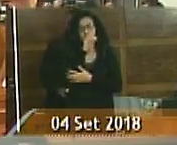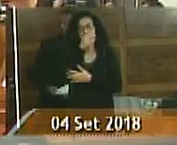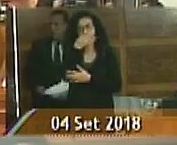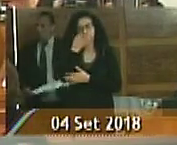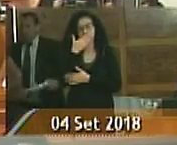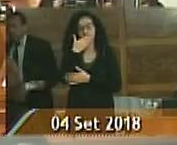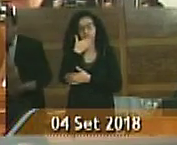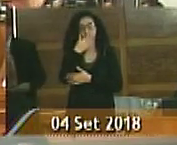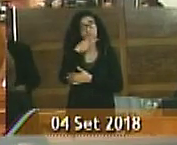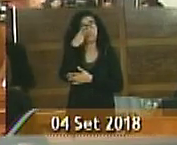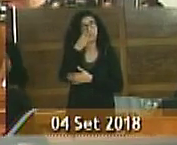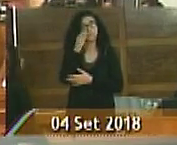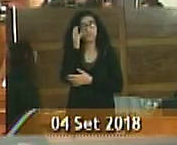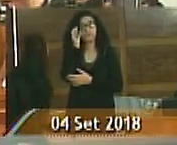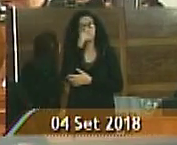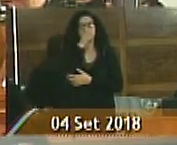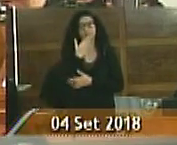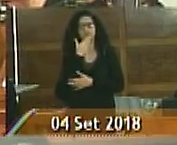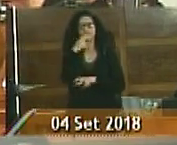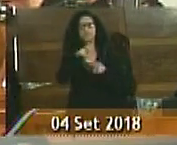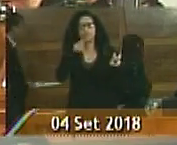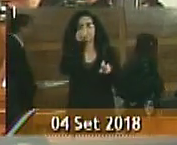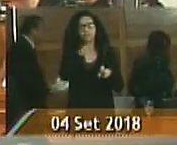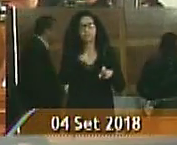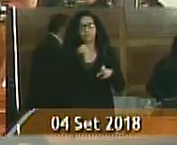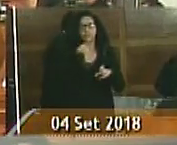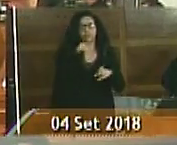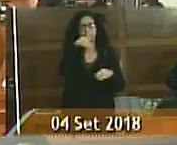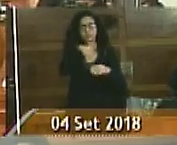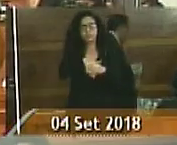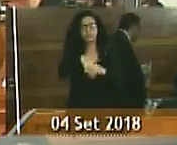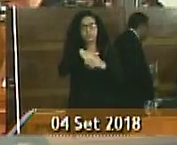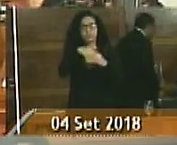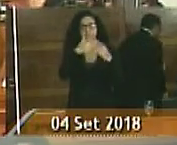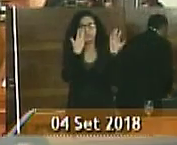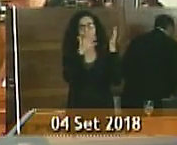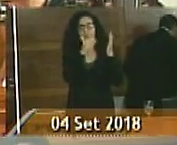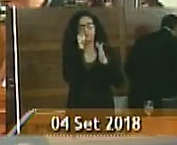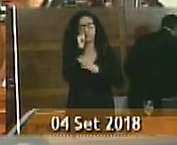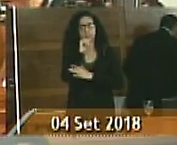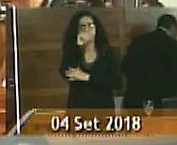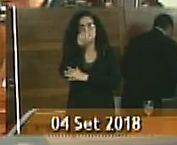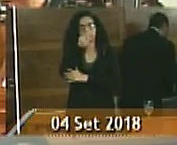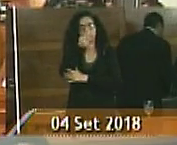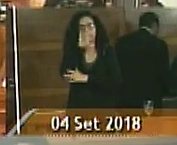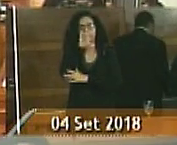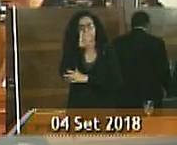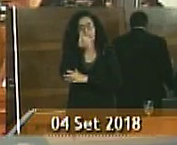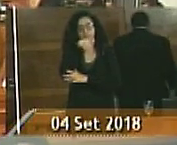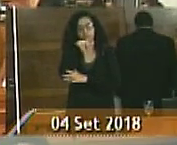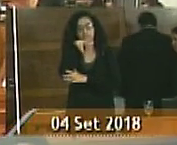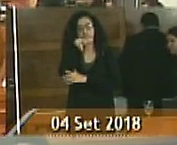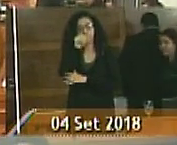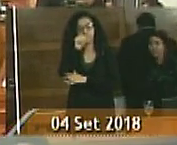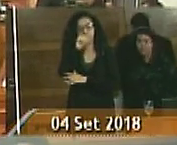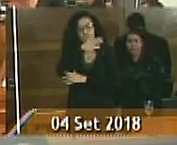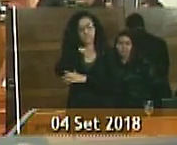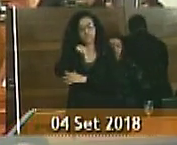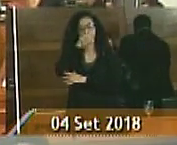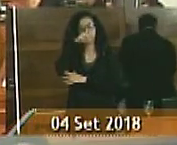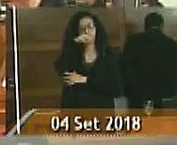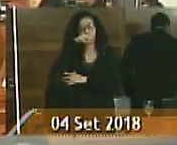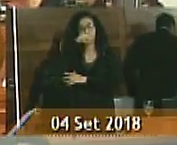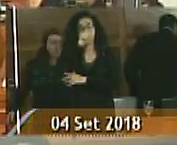vereador Tite Brasil. Solicitando a mesa diretora que seja aprovada a moção de aplausos para a senhora Luciana Alves Metzer.